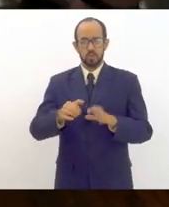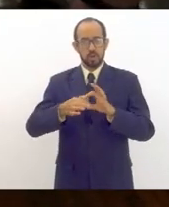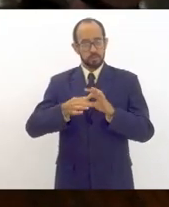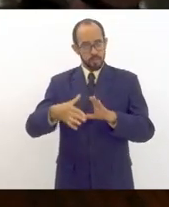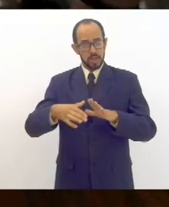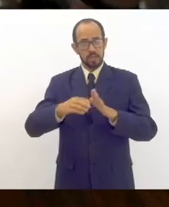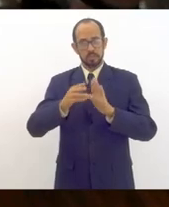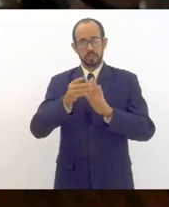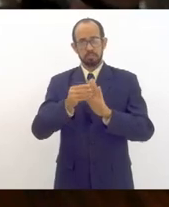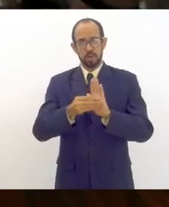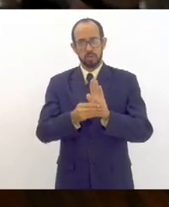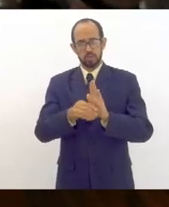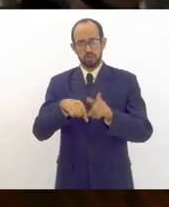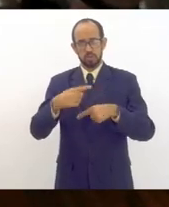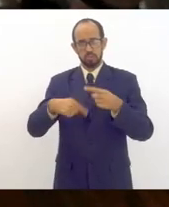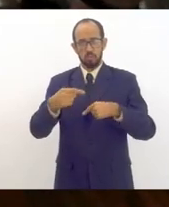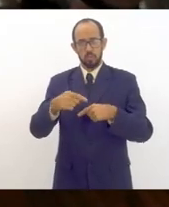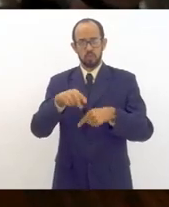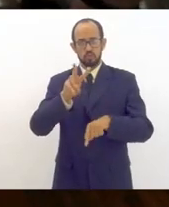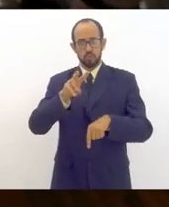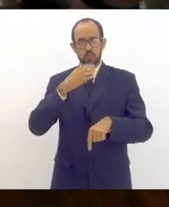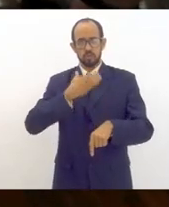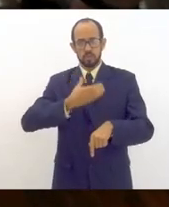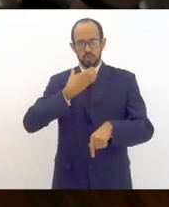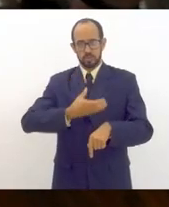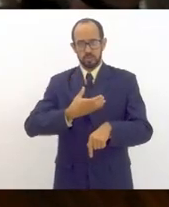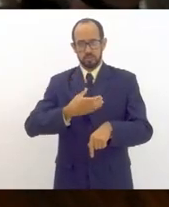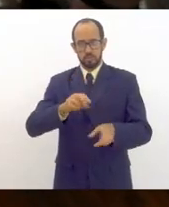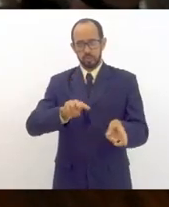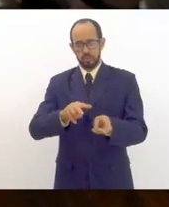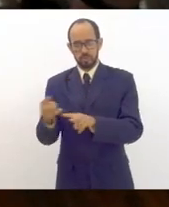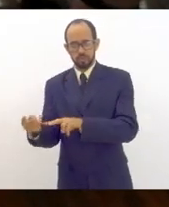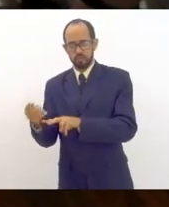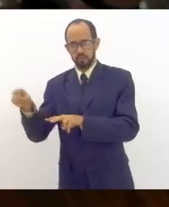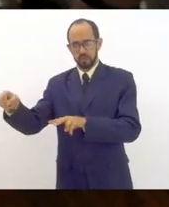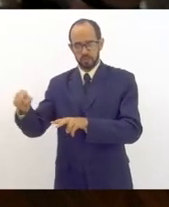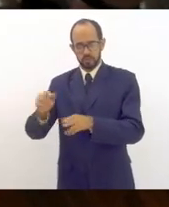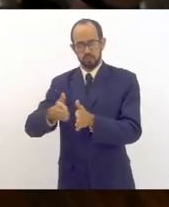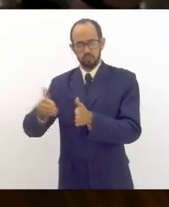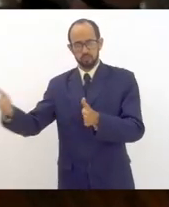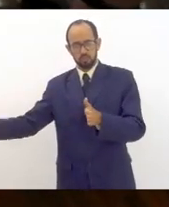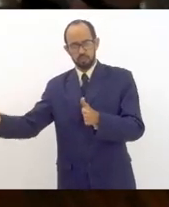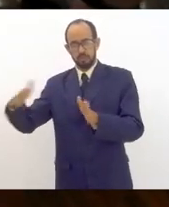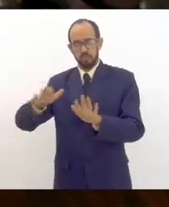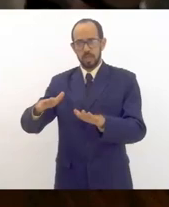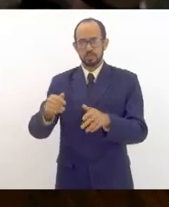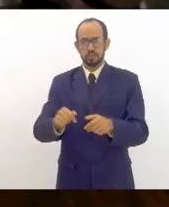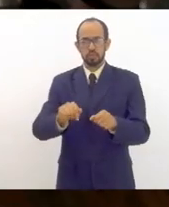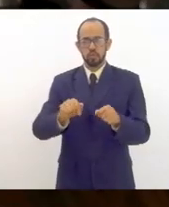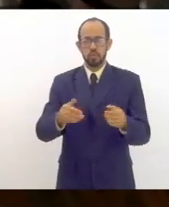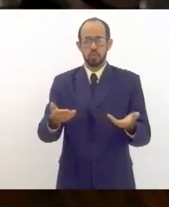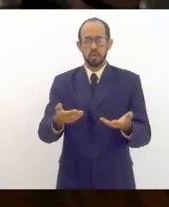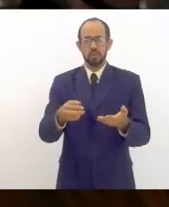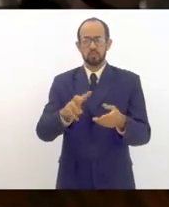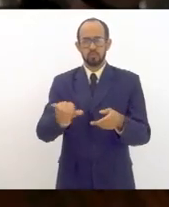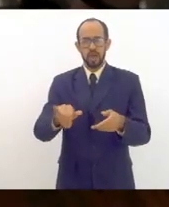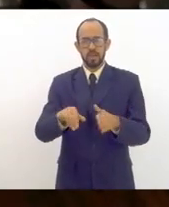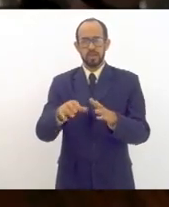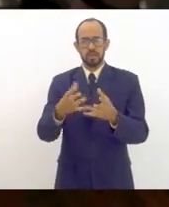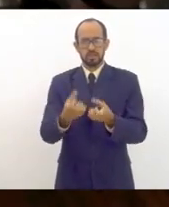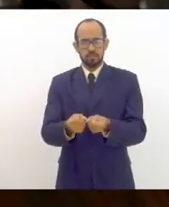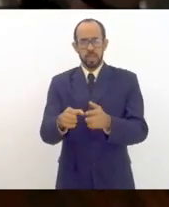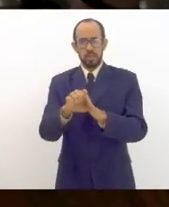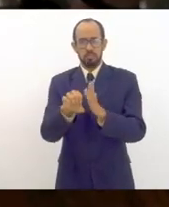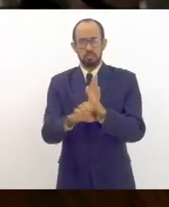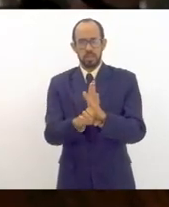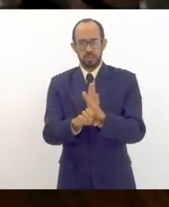somente depois do dia 2 de dezembro. Vossa Excelência botou hoje, se antecipou, ele vai receber emendas, eu